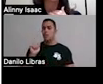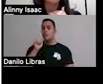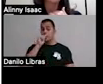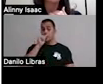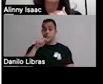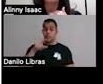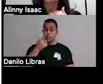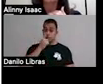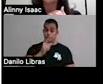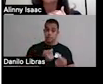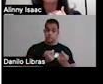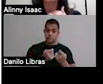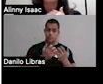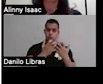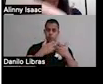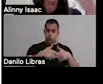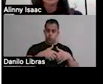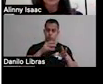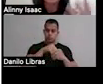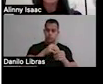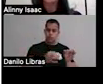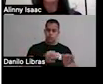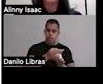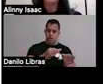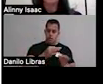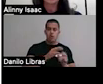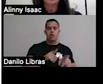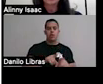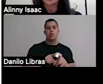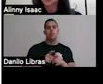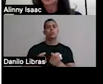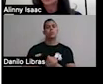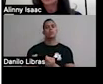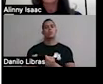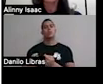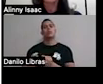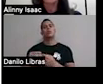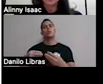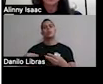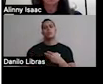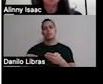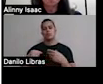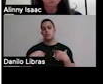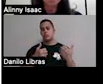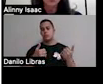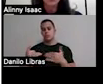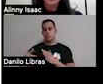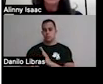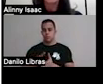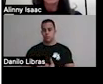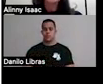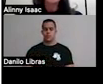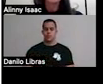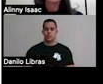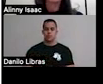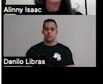consegue regular, né, o funcionamento de todas essas células e regular também esse contexto de plasticidade que eu mencionei anteriormente.